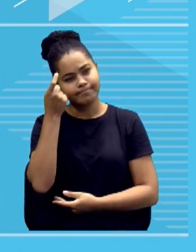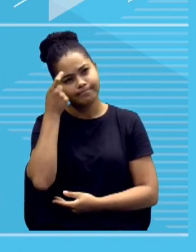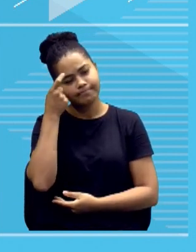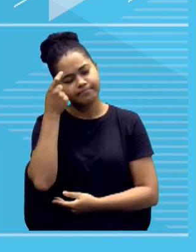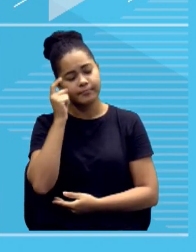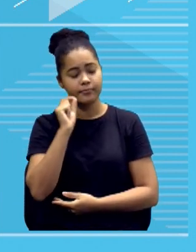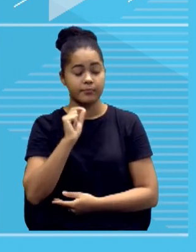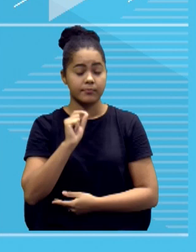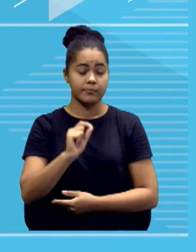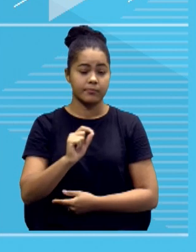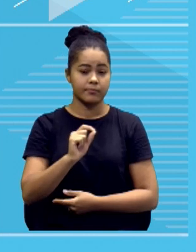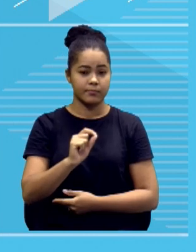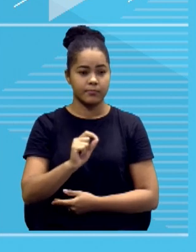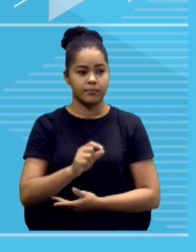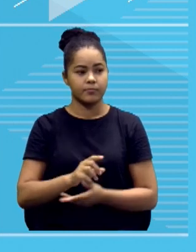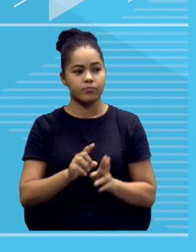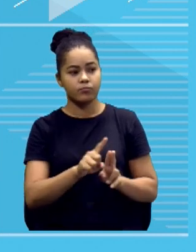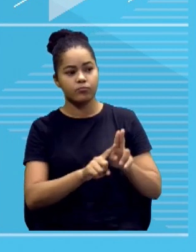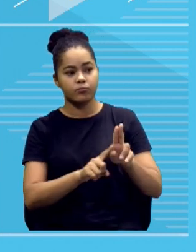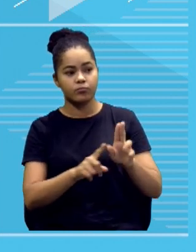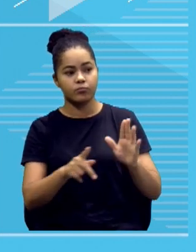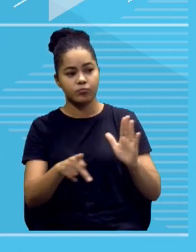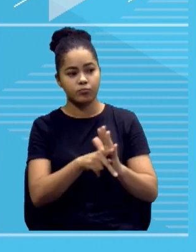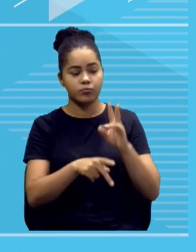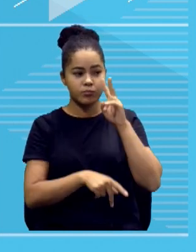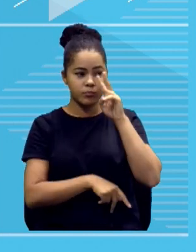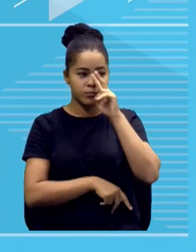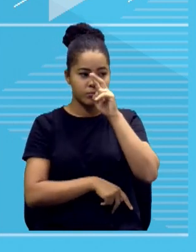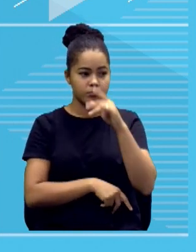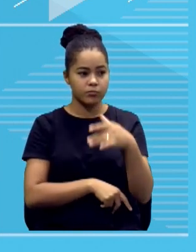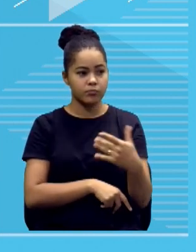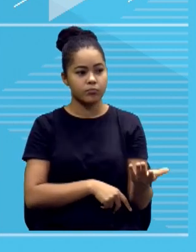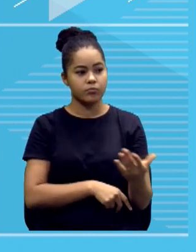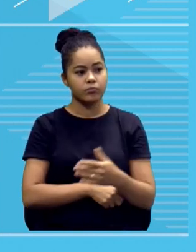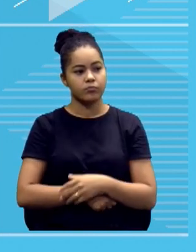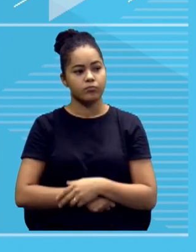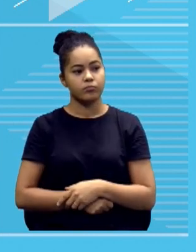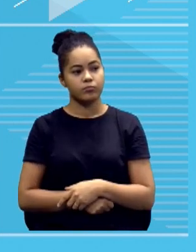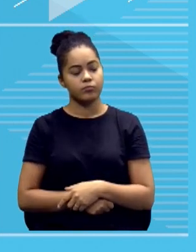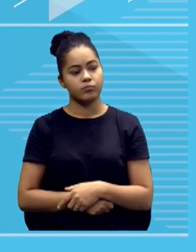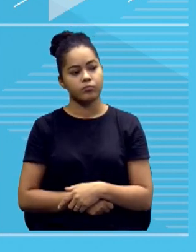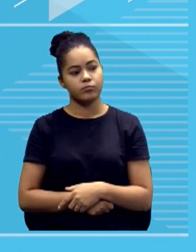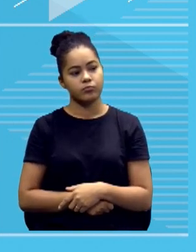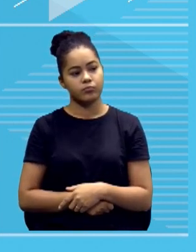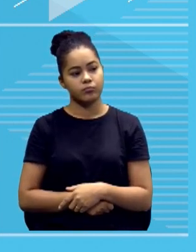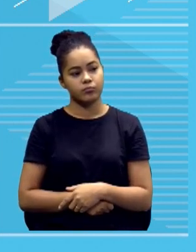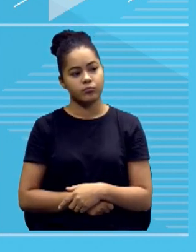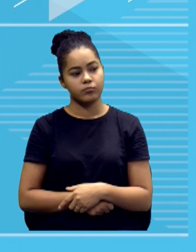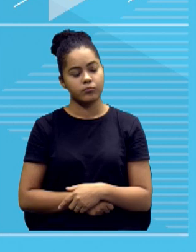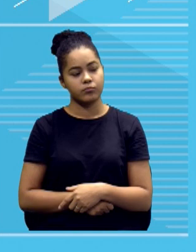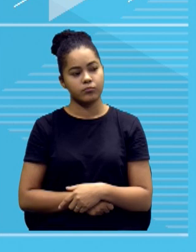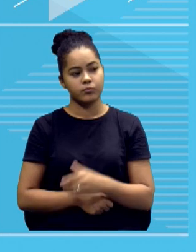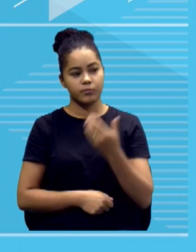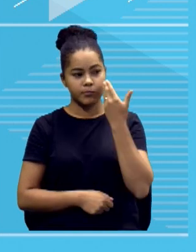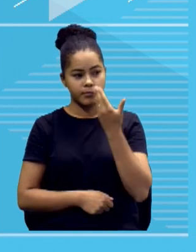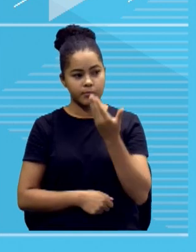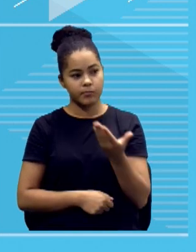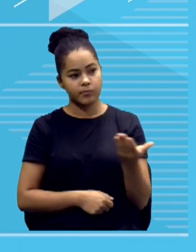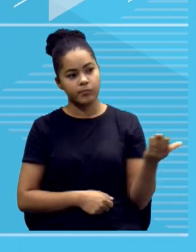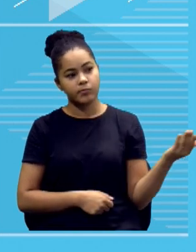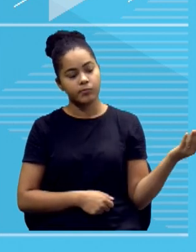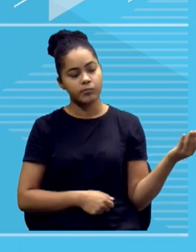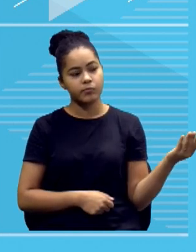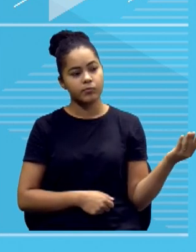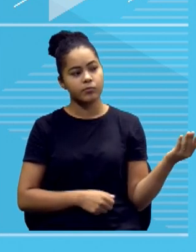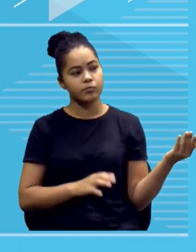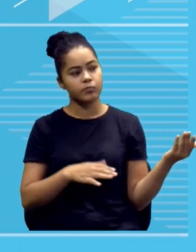cabeça a unidade de força. Qual seria essa unidade? A unidade de força é o Newton, né? Que lá